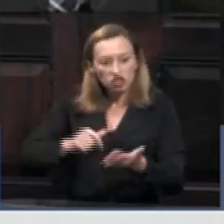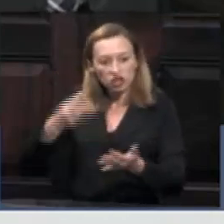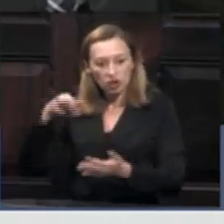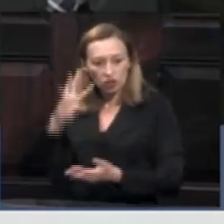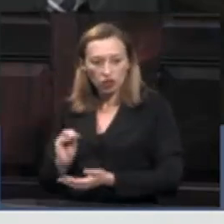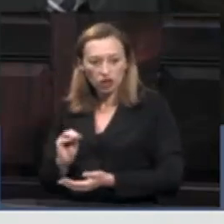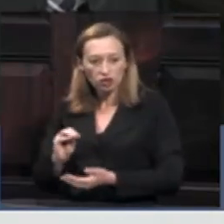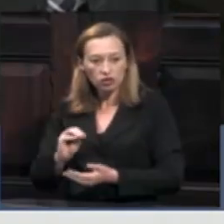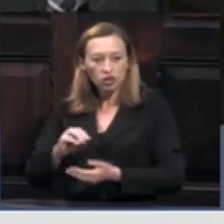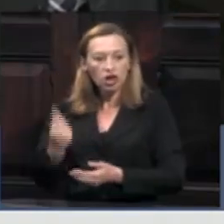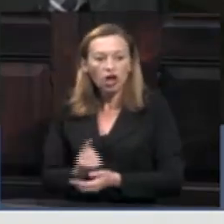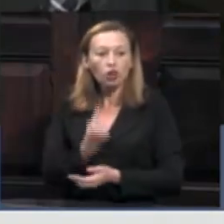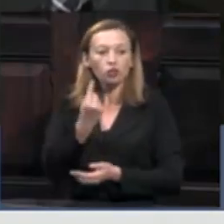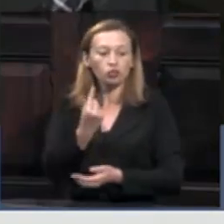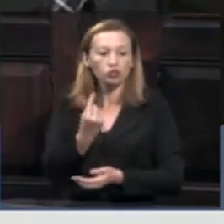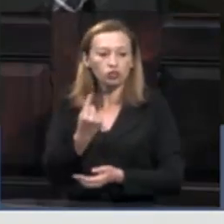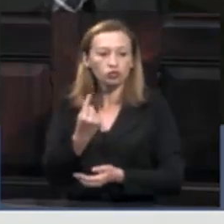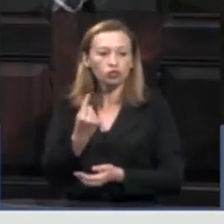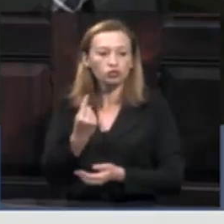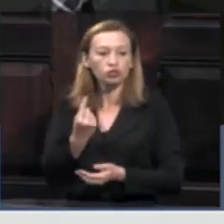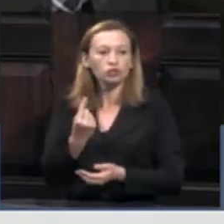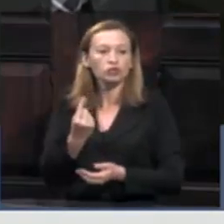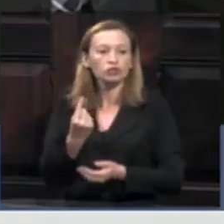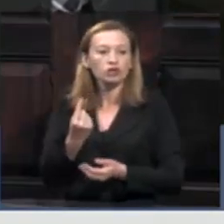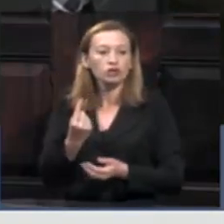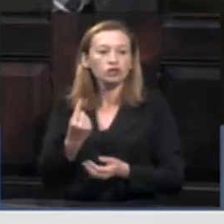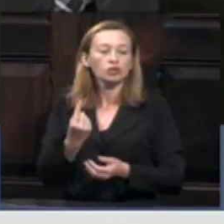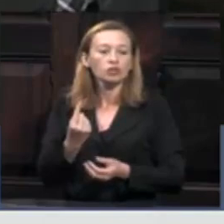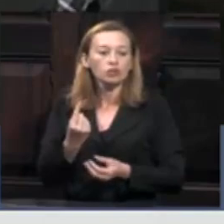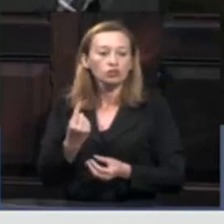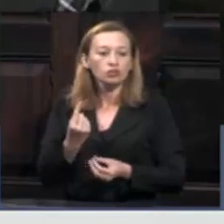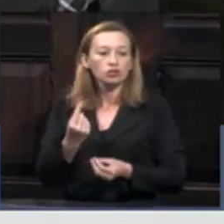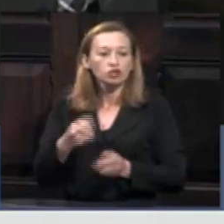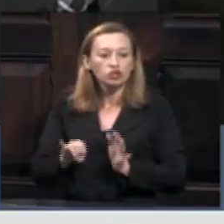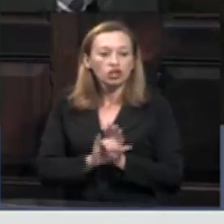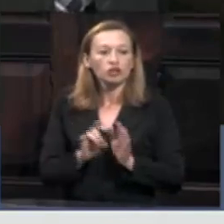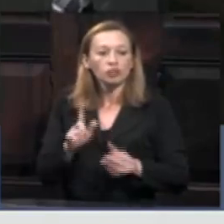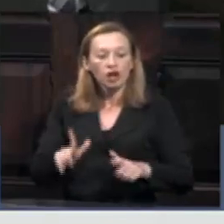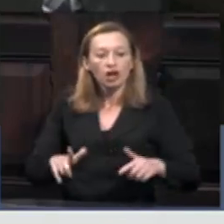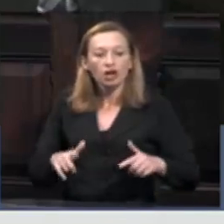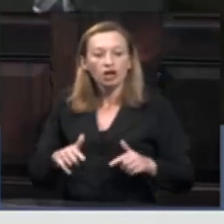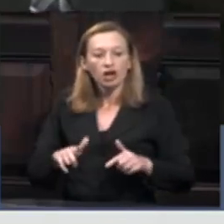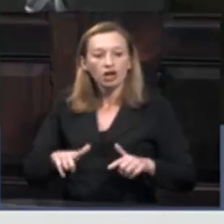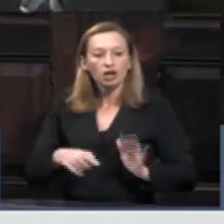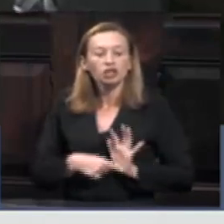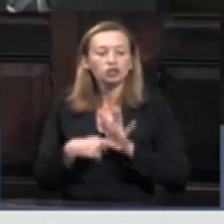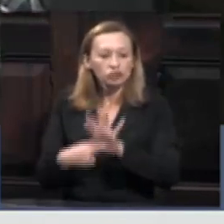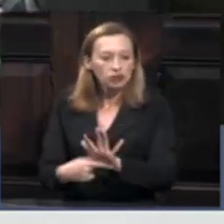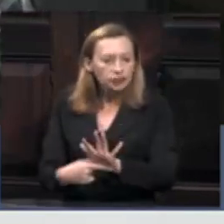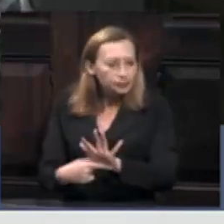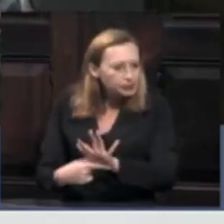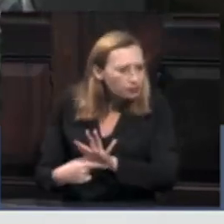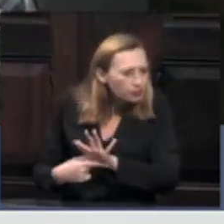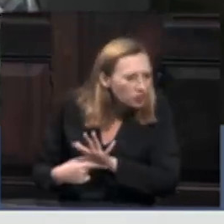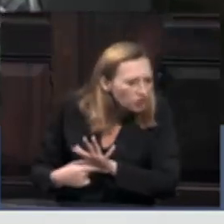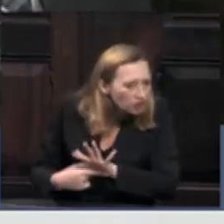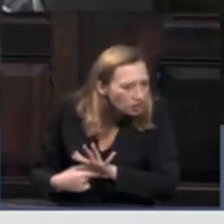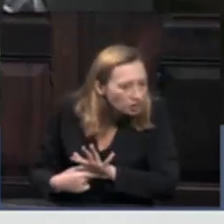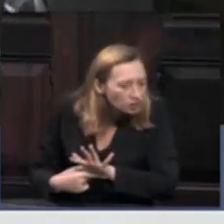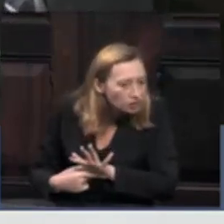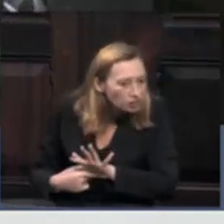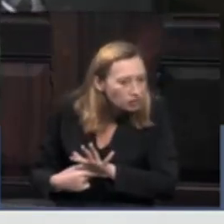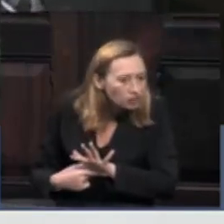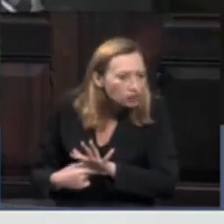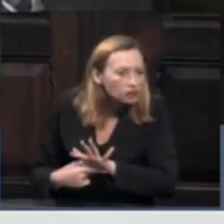a única forma que nós temos de garantir a SEDAI pública, o que é decisivo. A SEDAI é uma empresa lucrativa que trata de algo que não pode